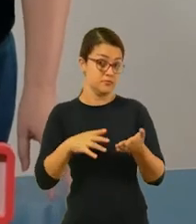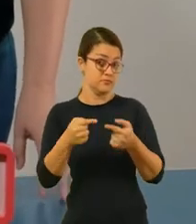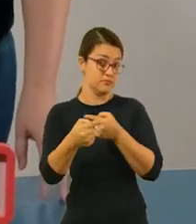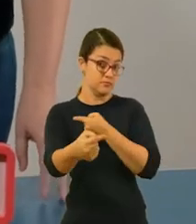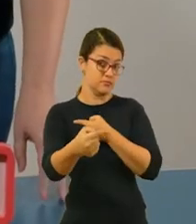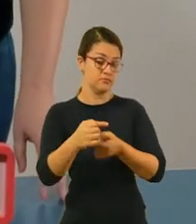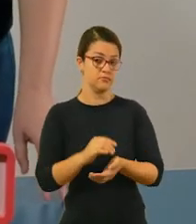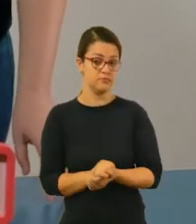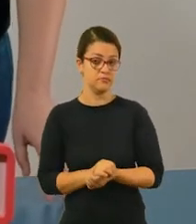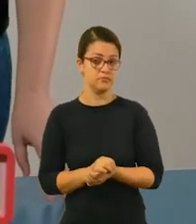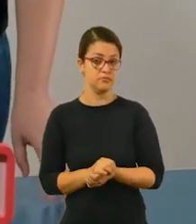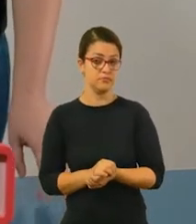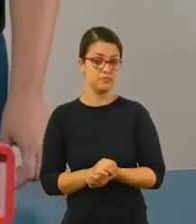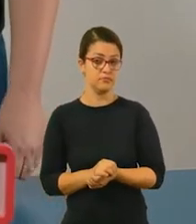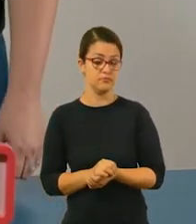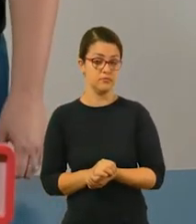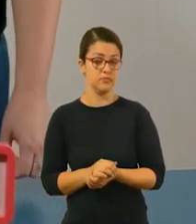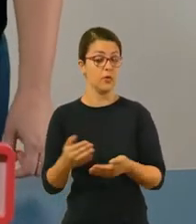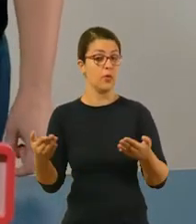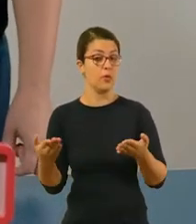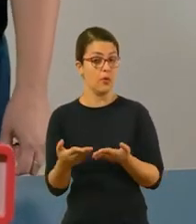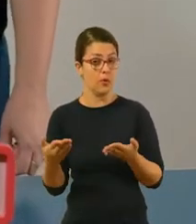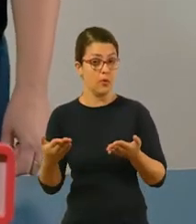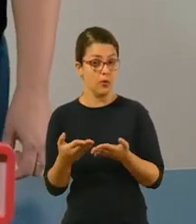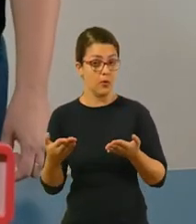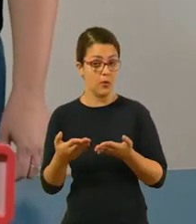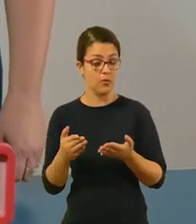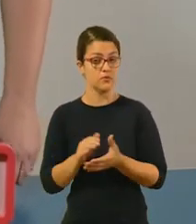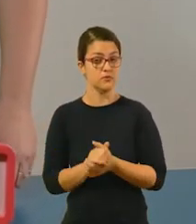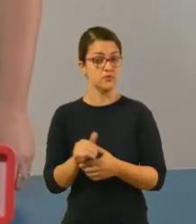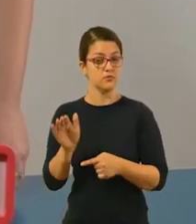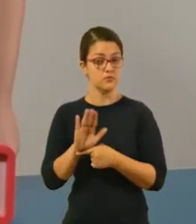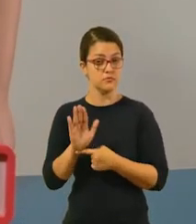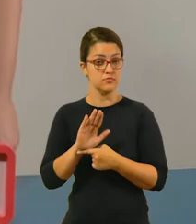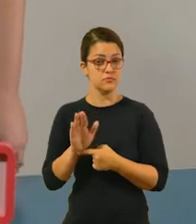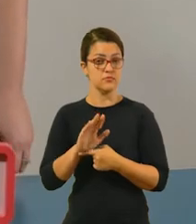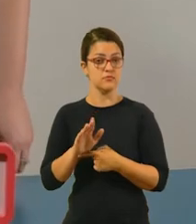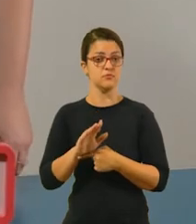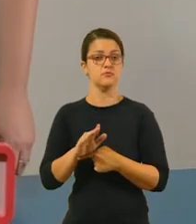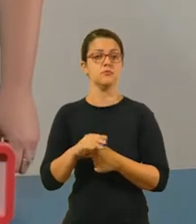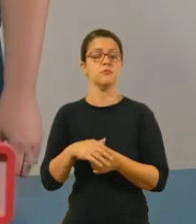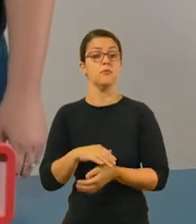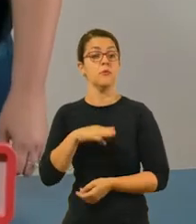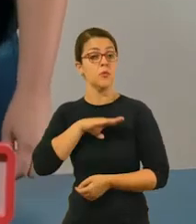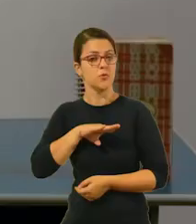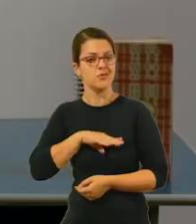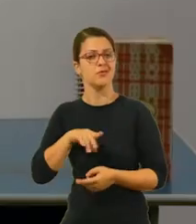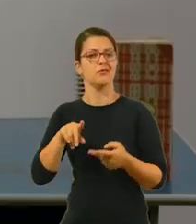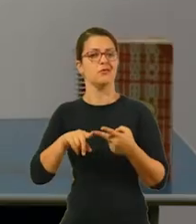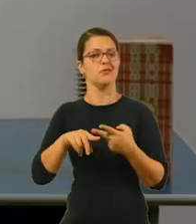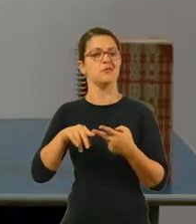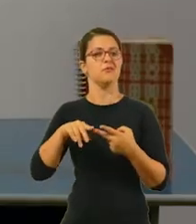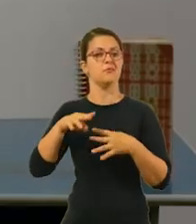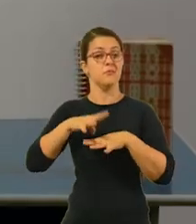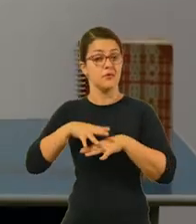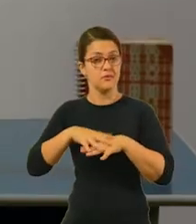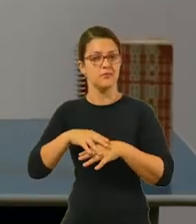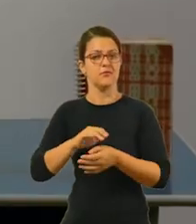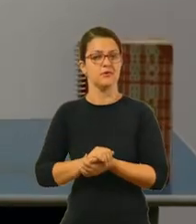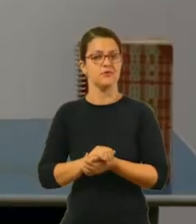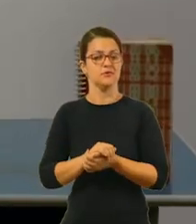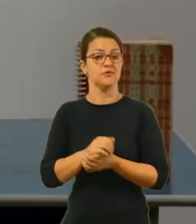As atividades dessa semana, eu vou trabalhar com vocês hoje aqui no vídeo de língua portuguesa, matemática e ciências.